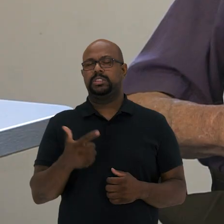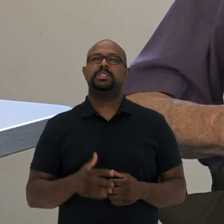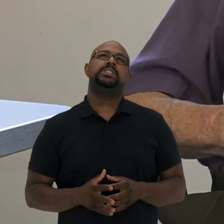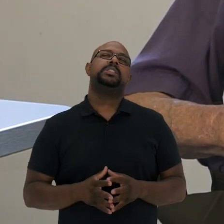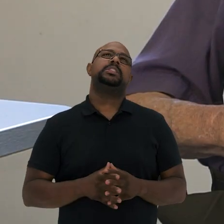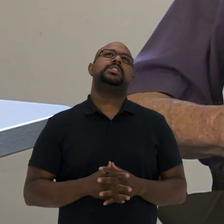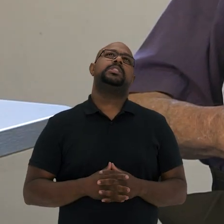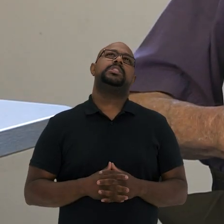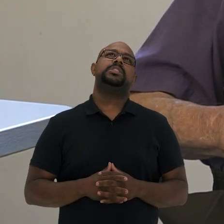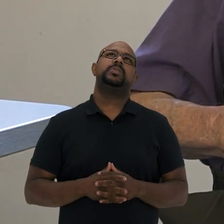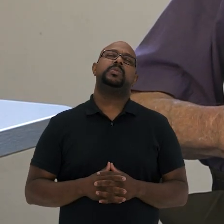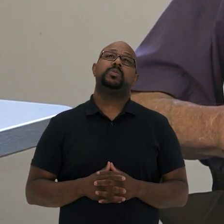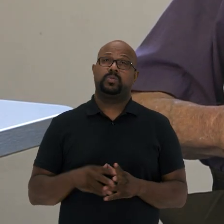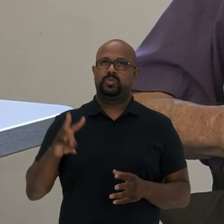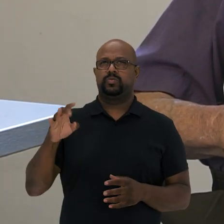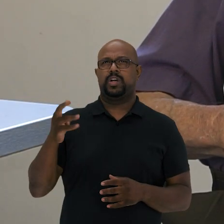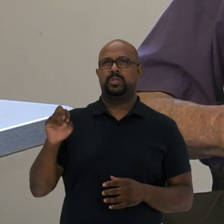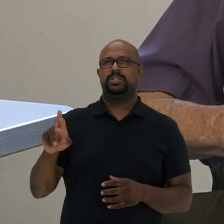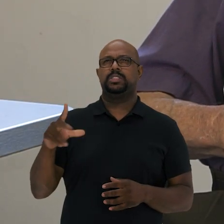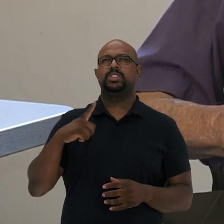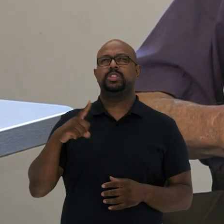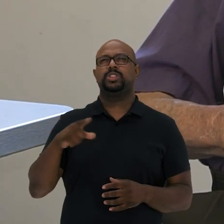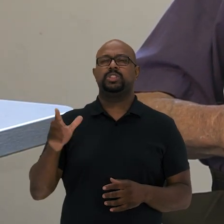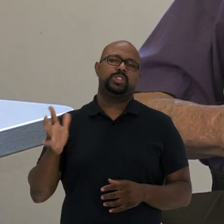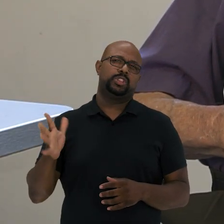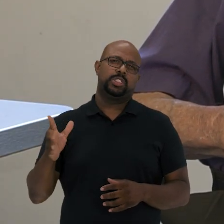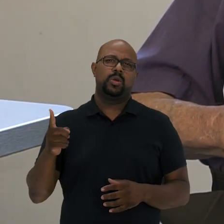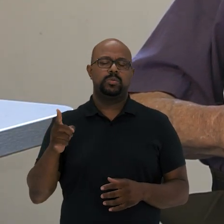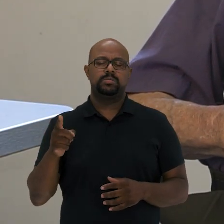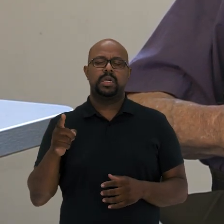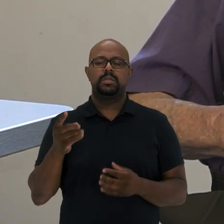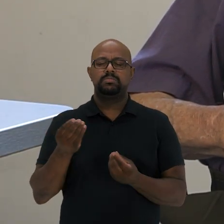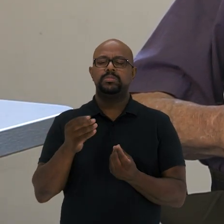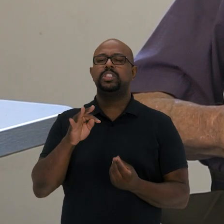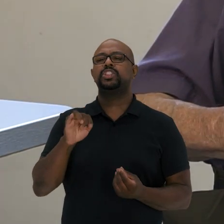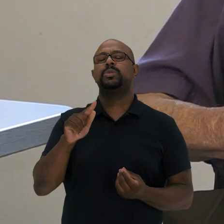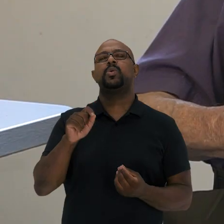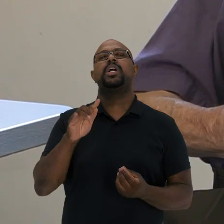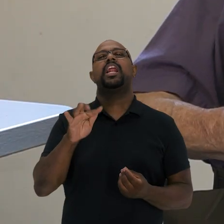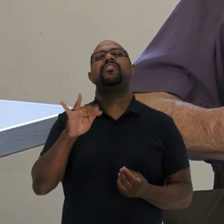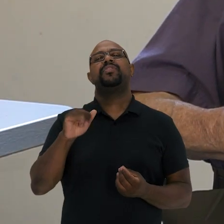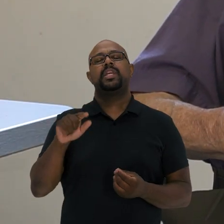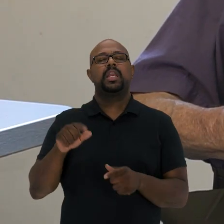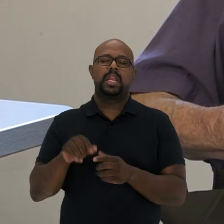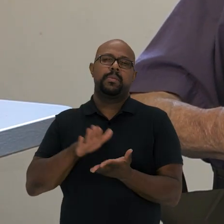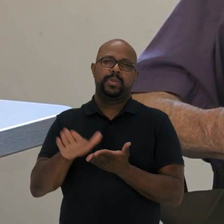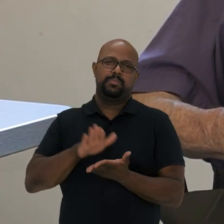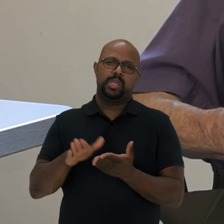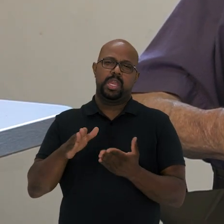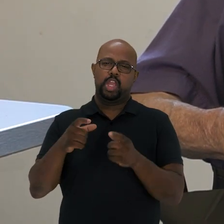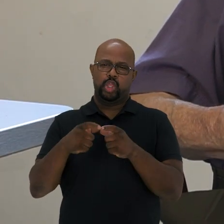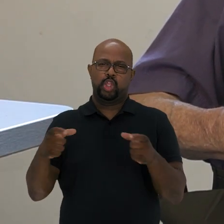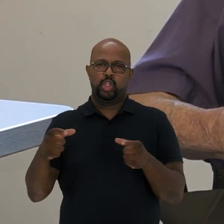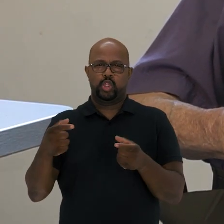1962. Não é? O Walter Ilha tinha já uma tipografia. Naquele tempo tinha que imprimir